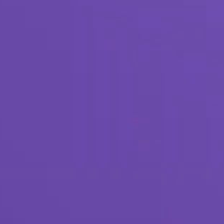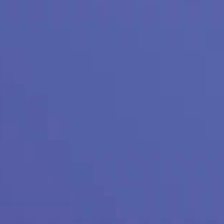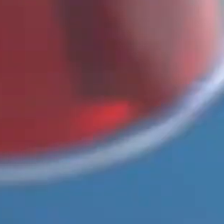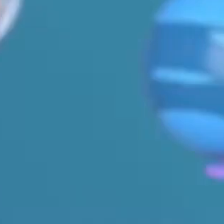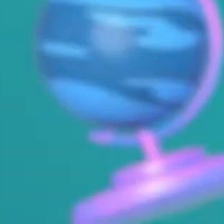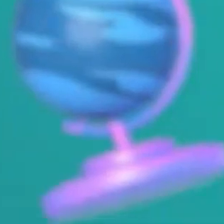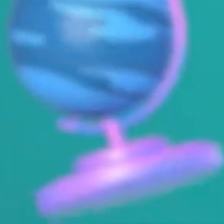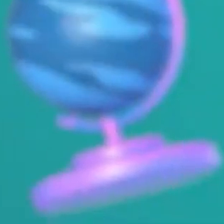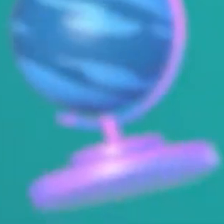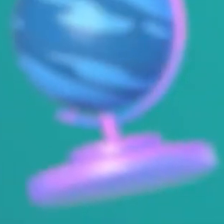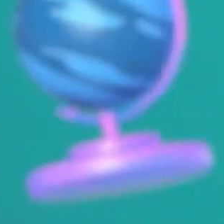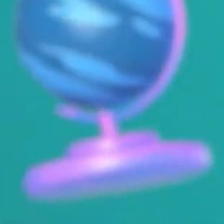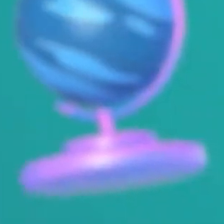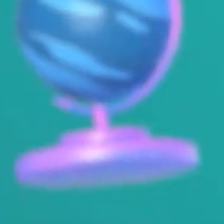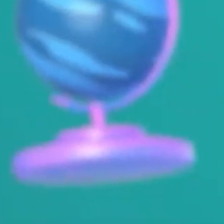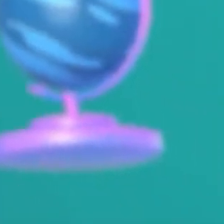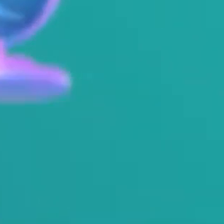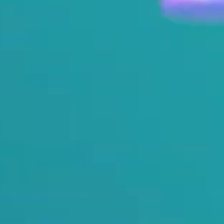amarelo